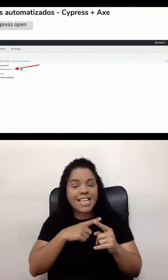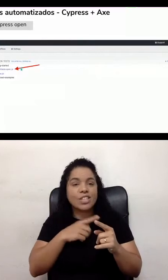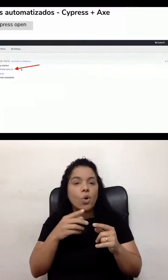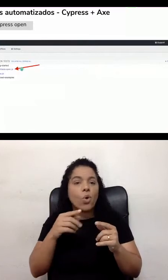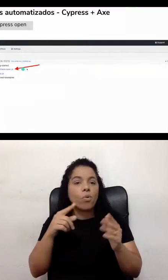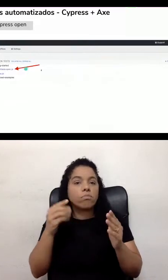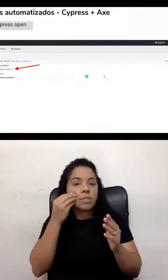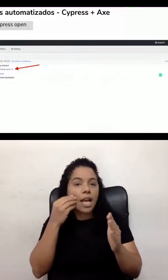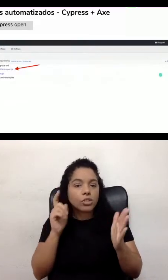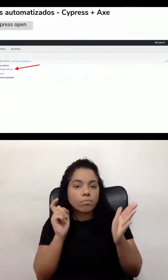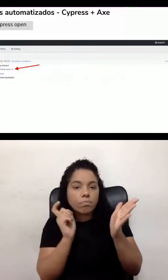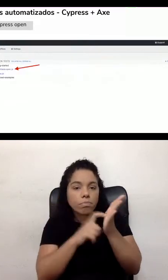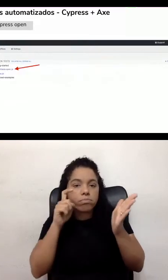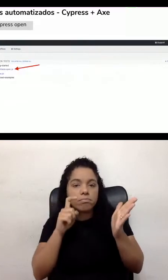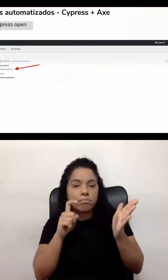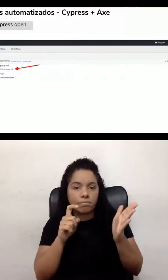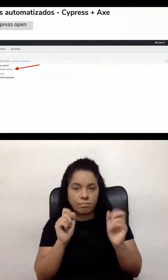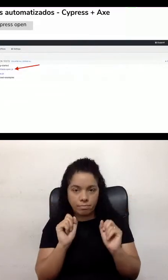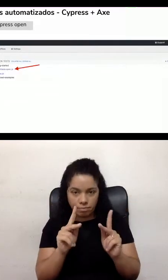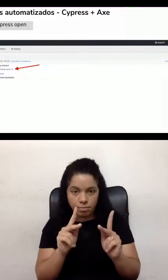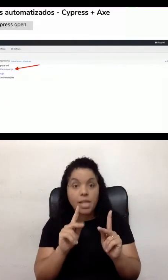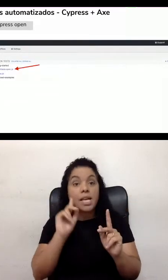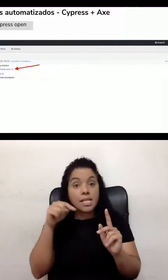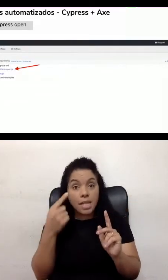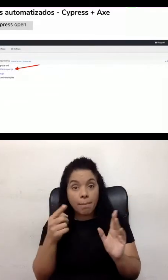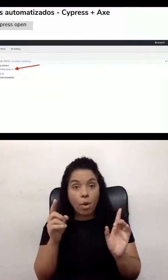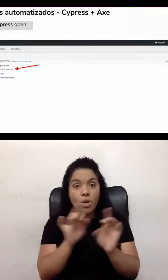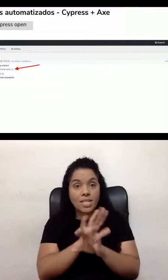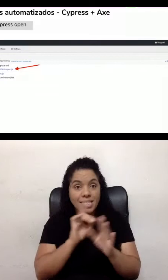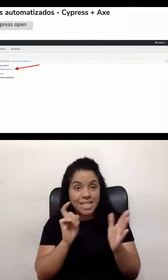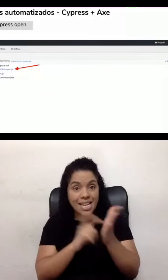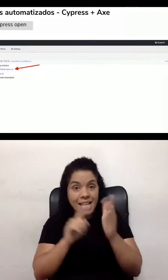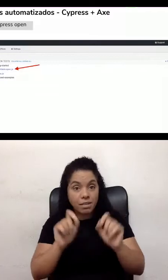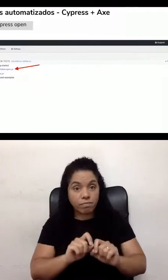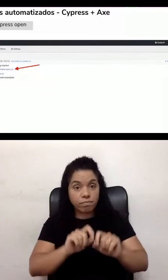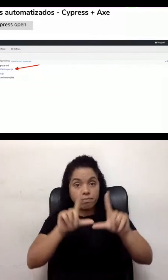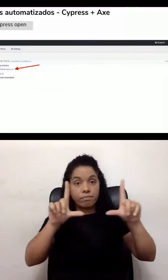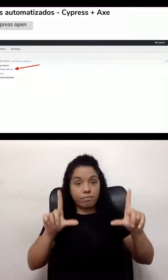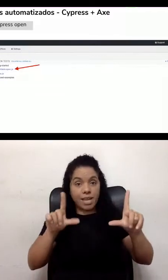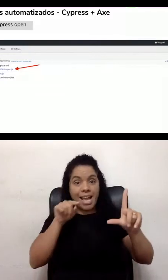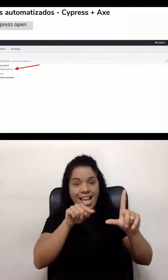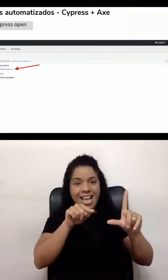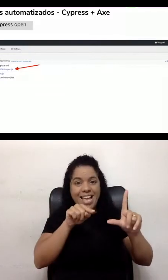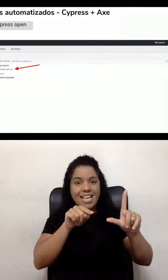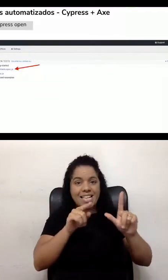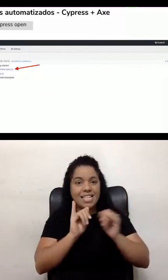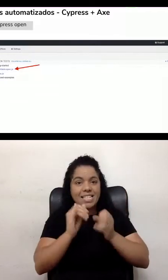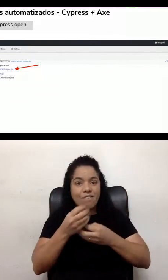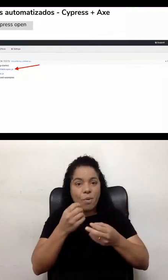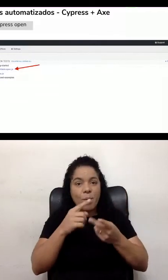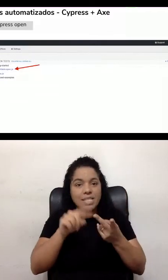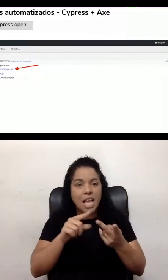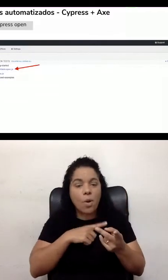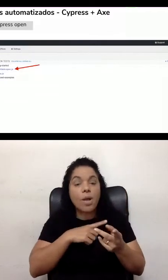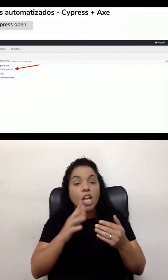vou clicar nele. Depois que eu clico nele, ele vai me abrir essa informação. Ele já vai começar a rodar os meus testes,